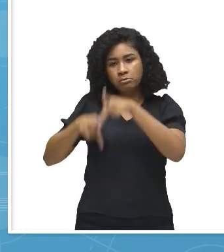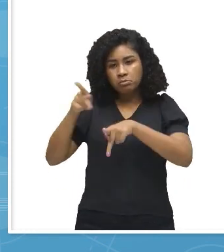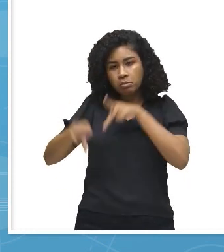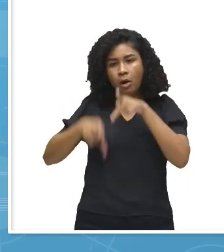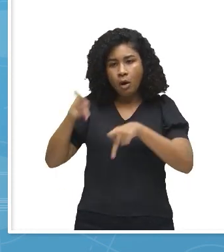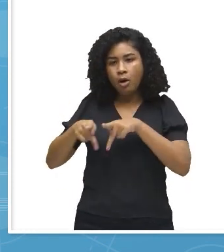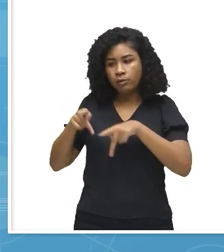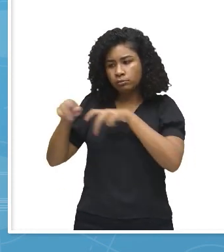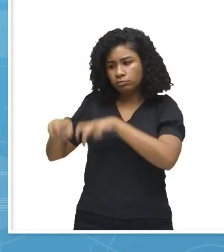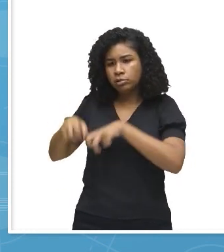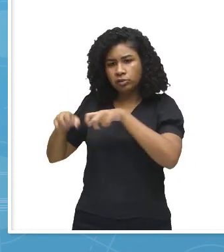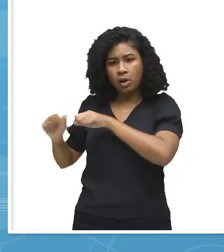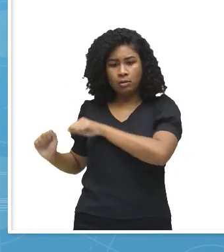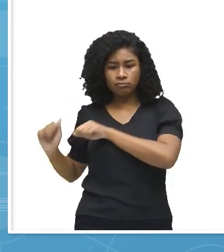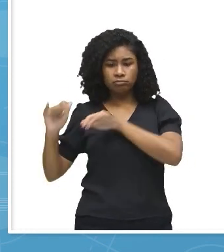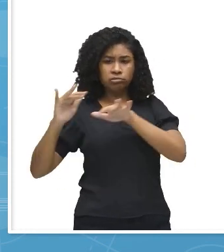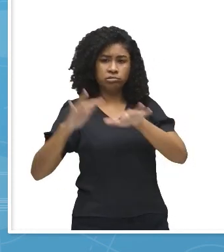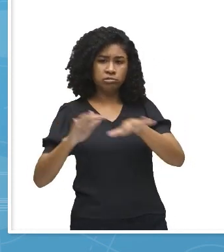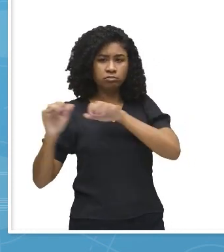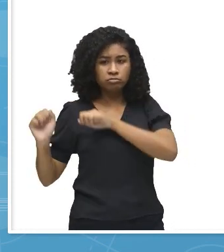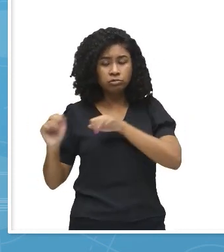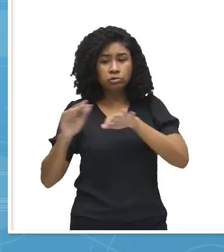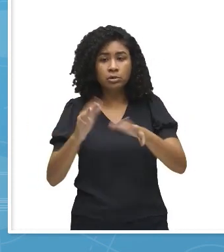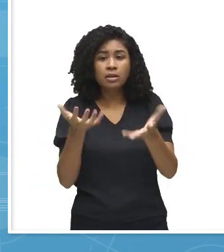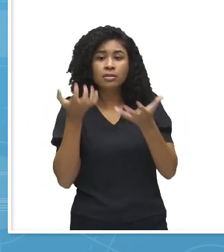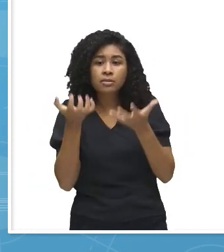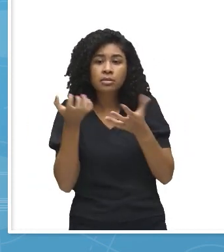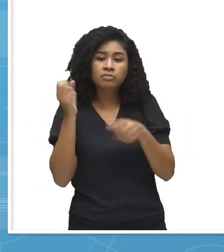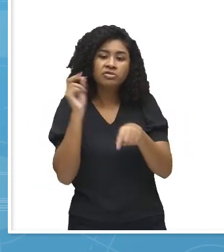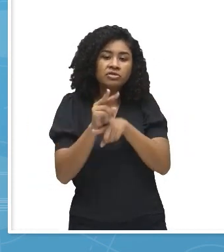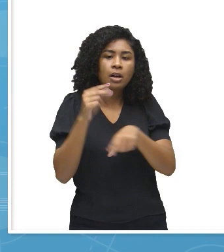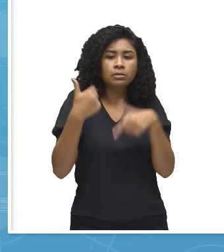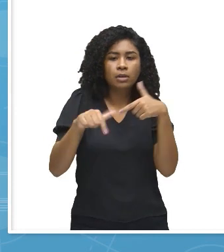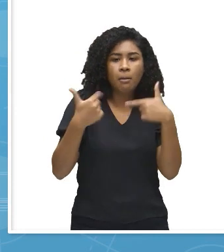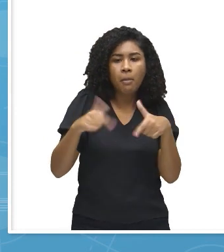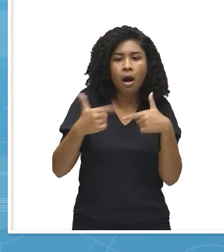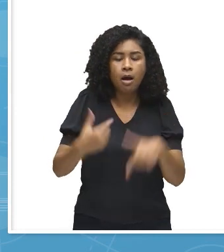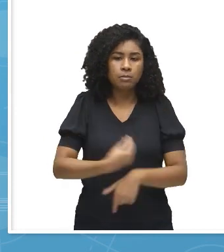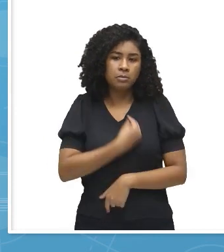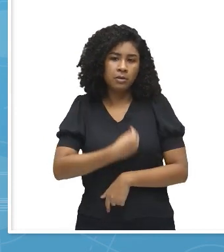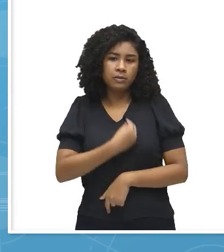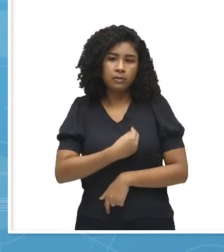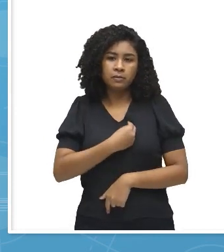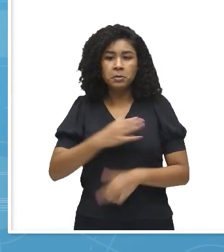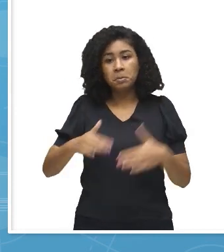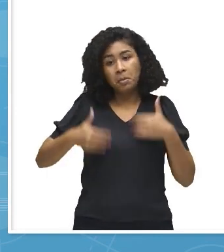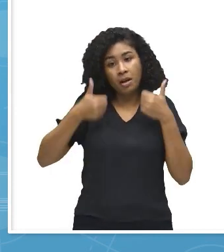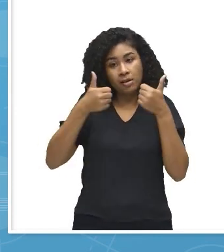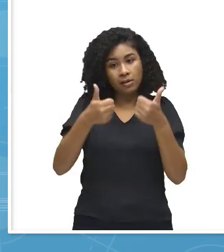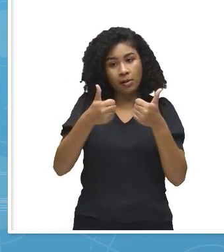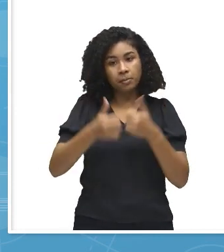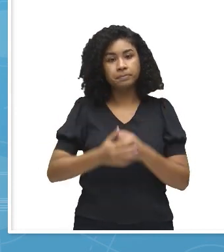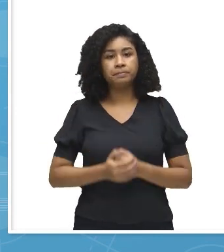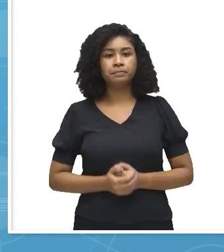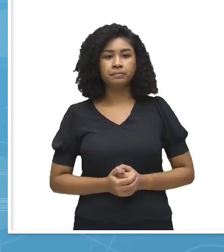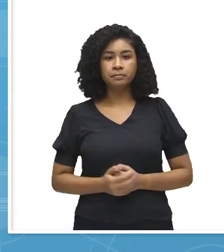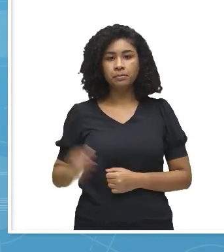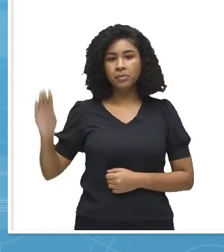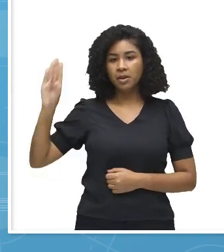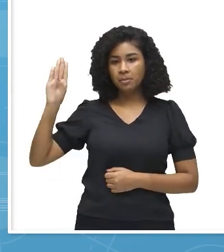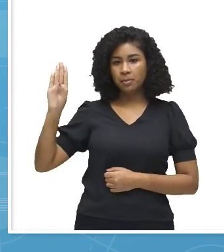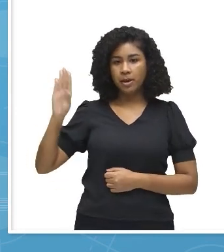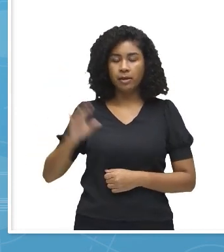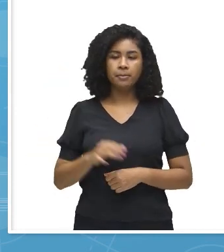para o meio urbano, né, em busca de emprego, em busca de melhorias de vida. Na letra B, a gente tem a contenção da